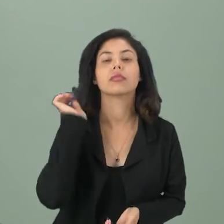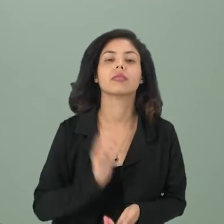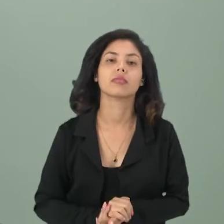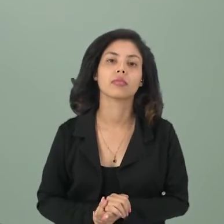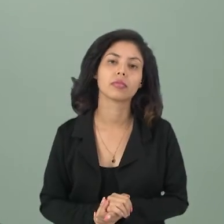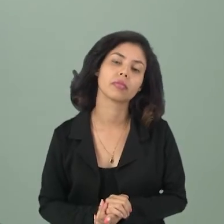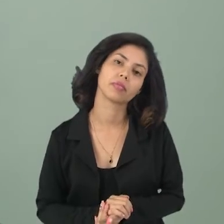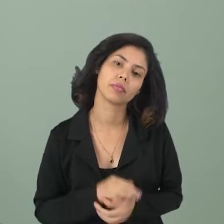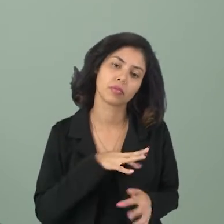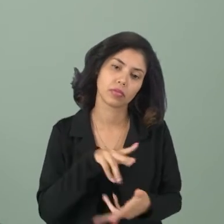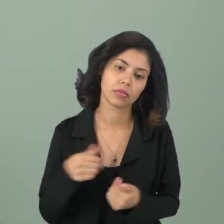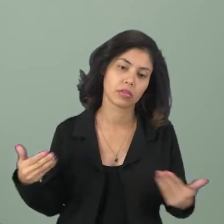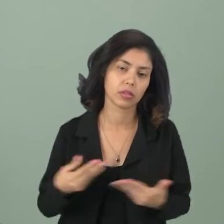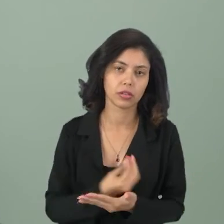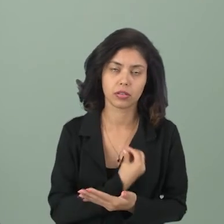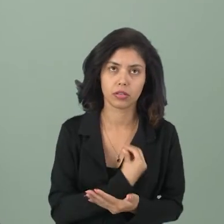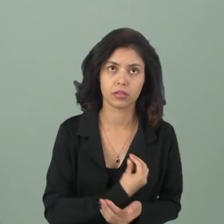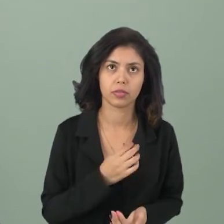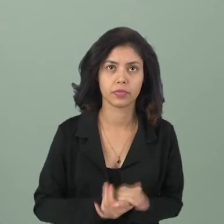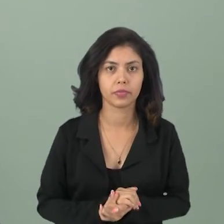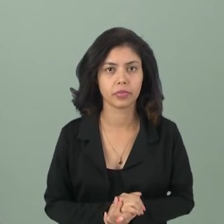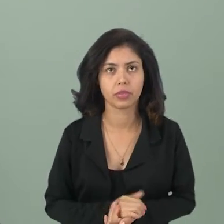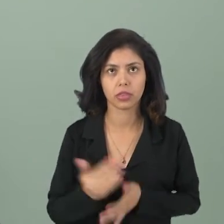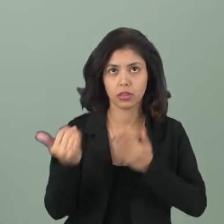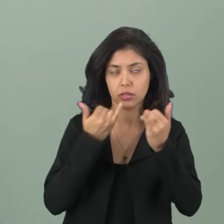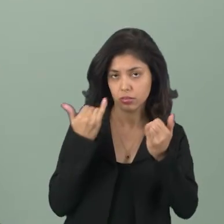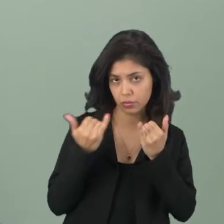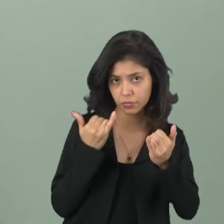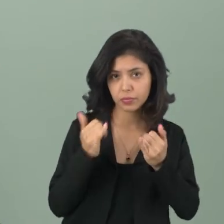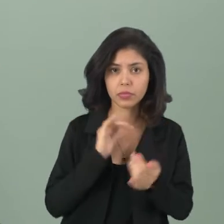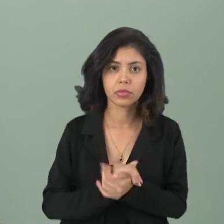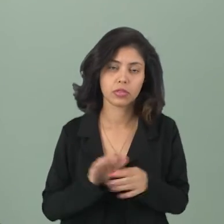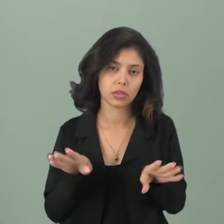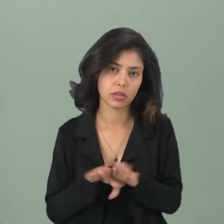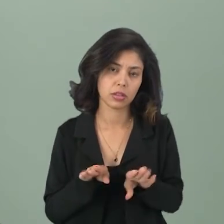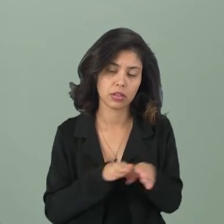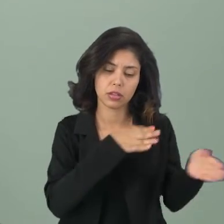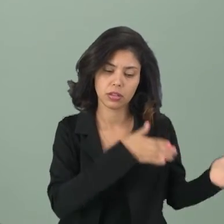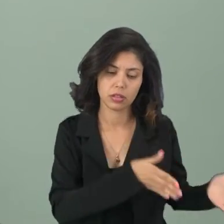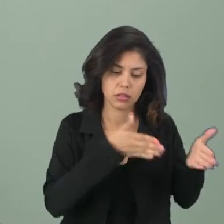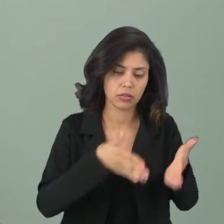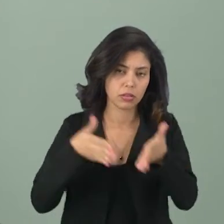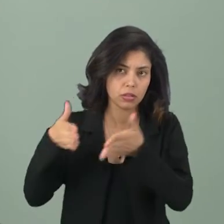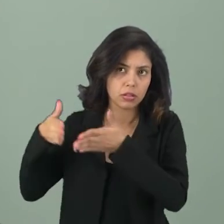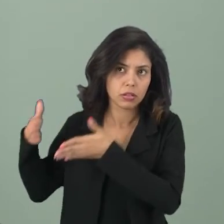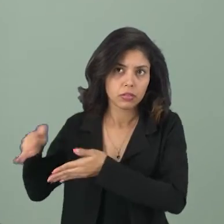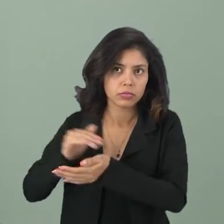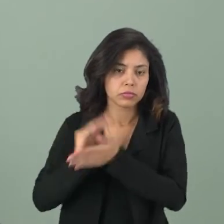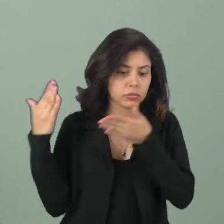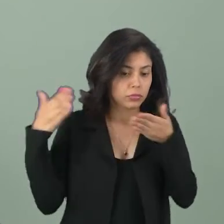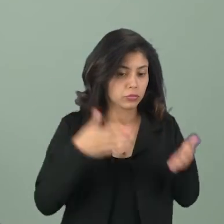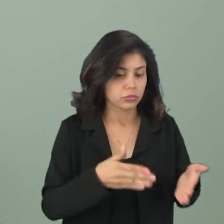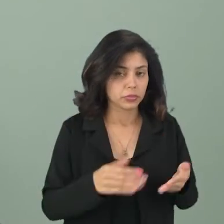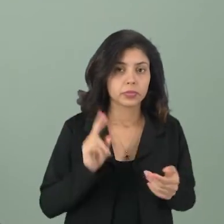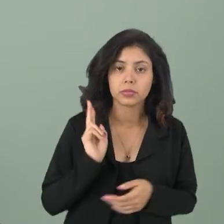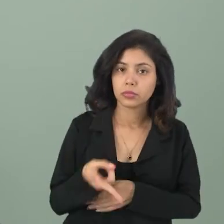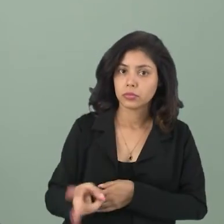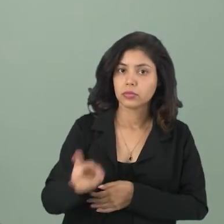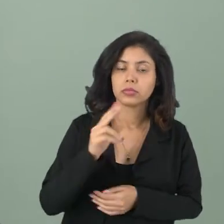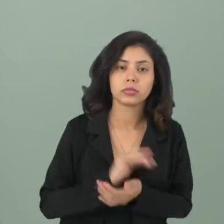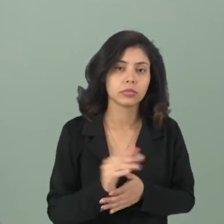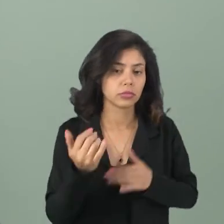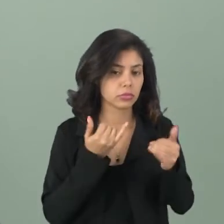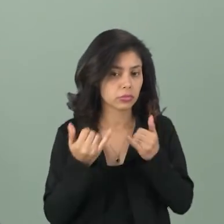em que se vive então a informação né ela também passa por esse aí se eu tenho objetivo de me manter